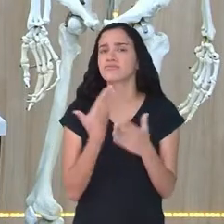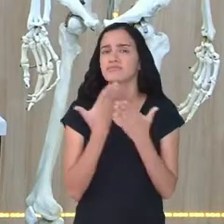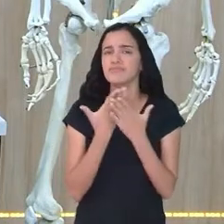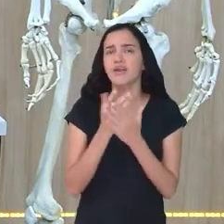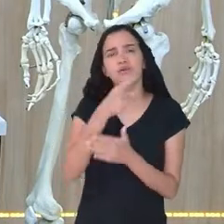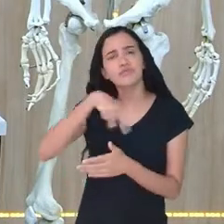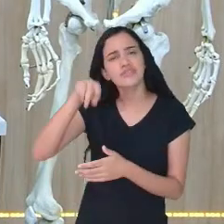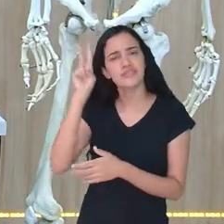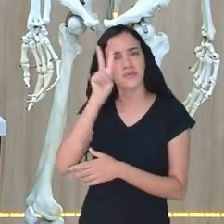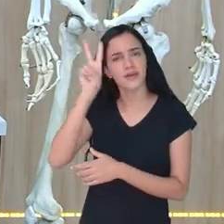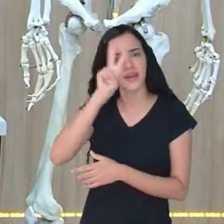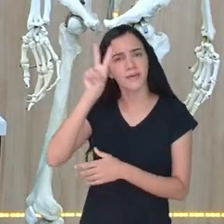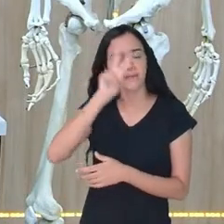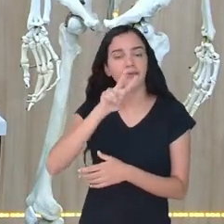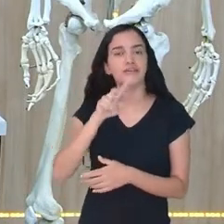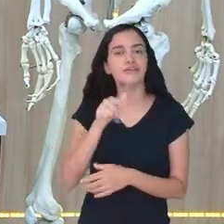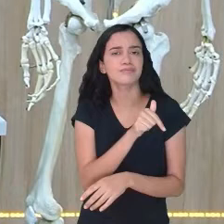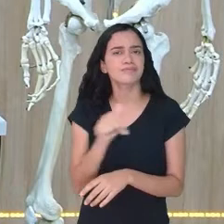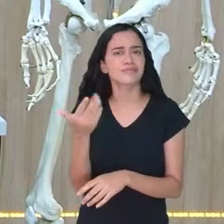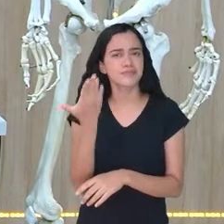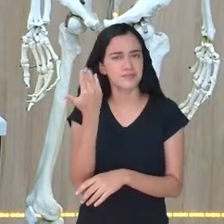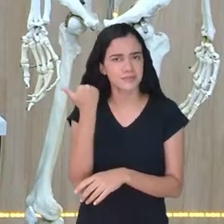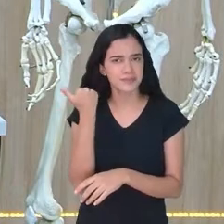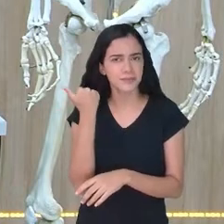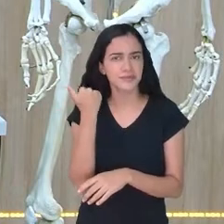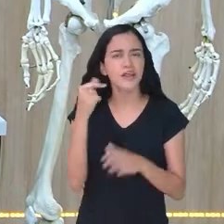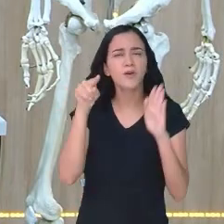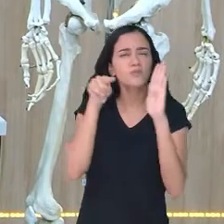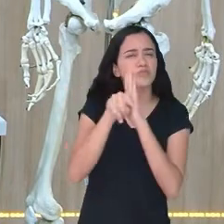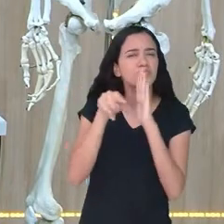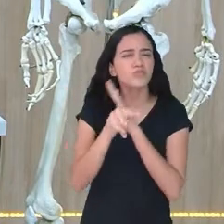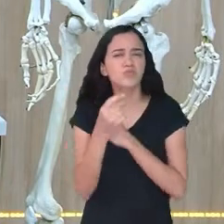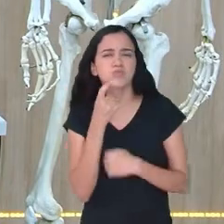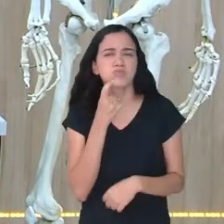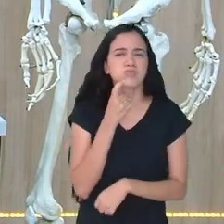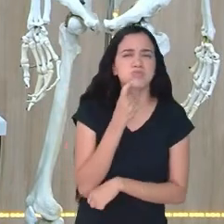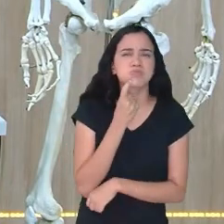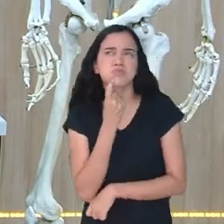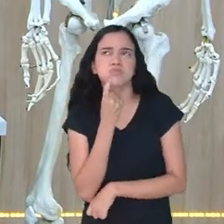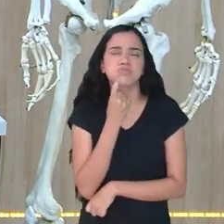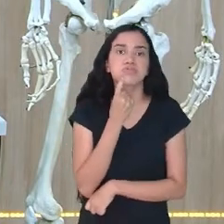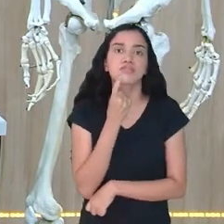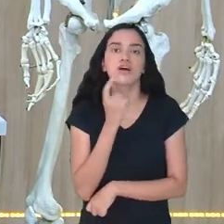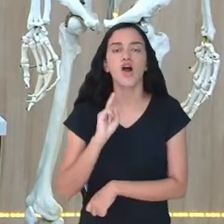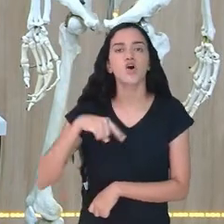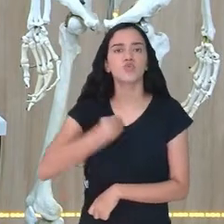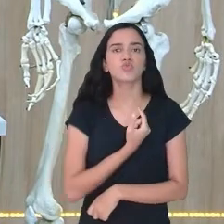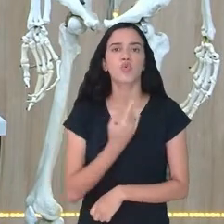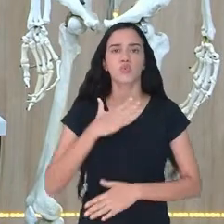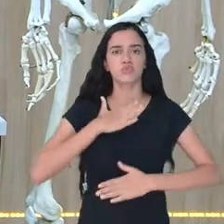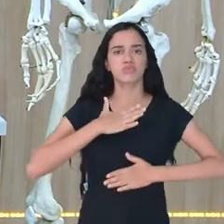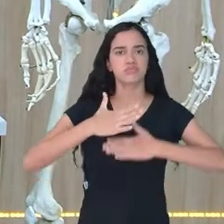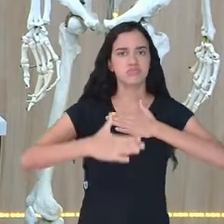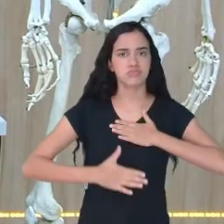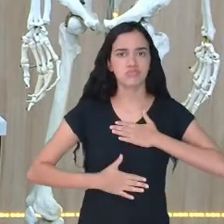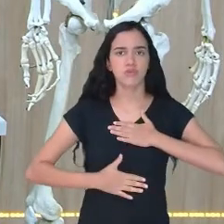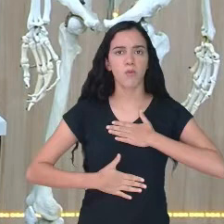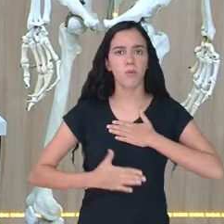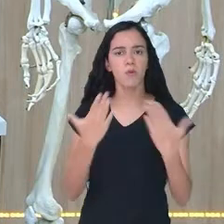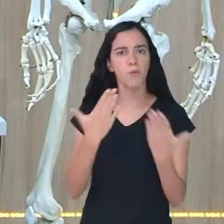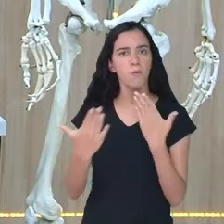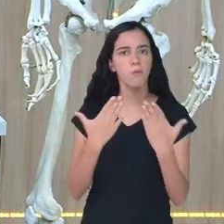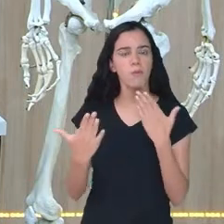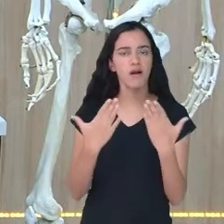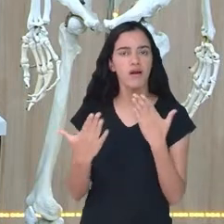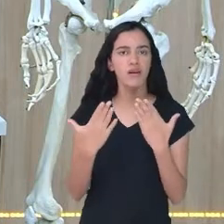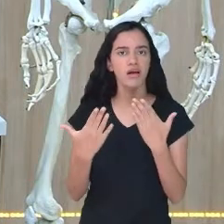estão lembrados que na aula passada eu trouxe esse questionamento, será que o nosso corpo, não é? Ele pode ser comparado a uma